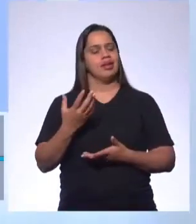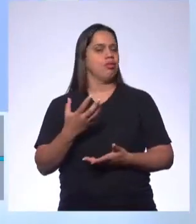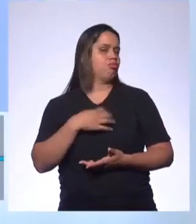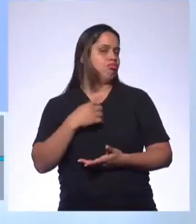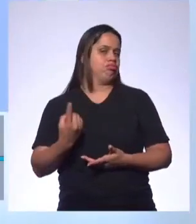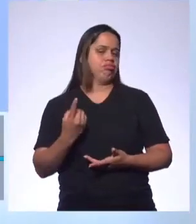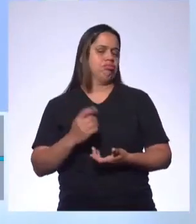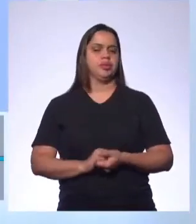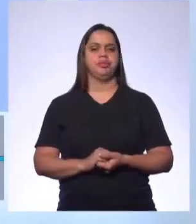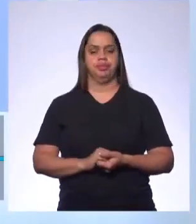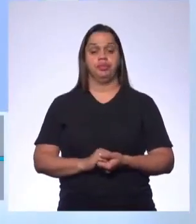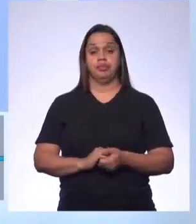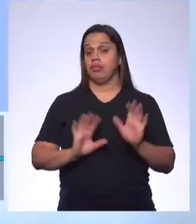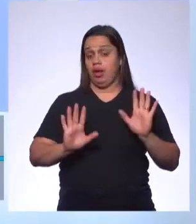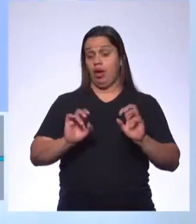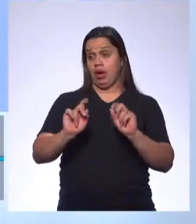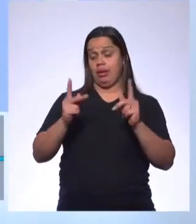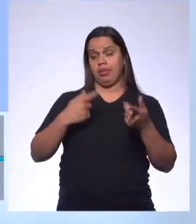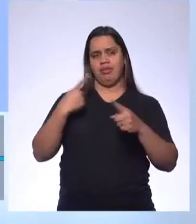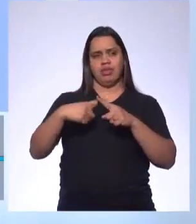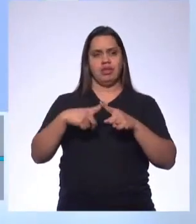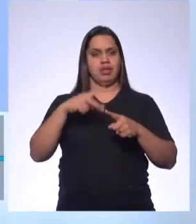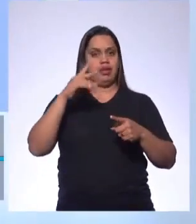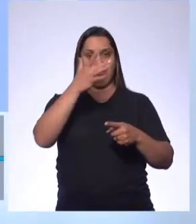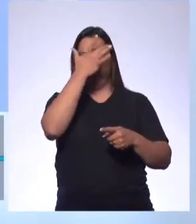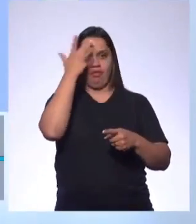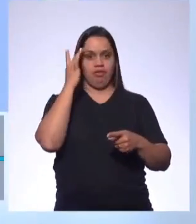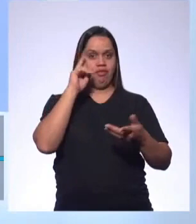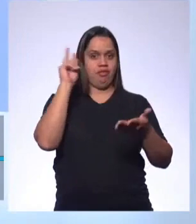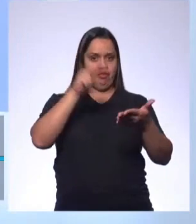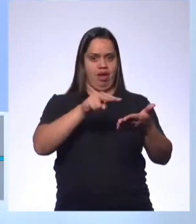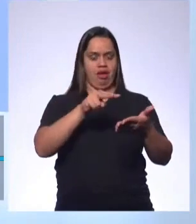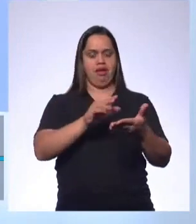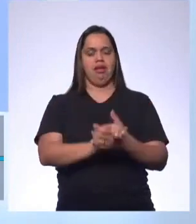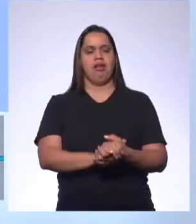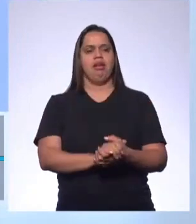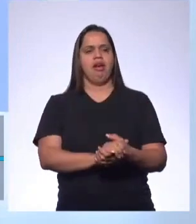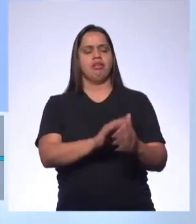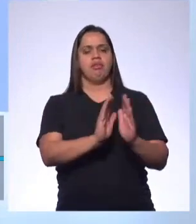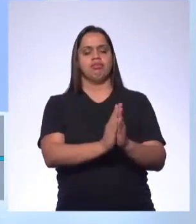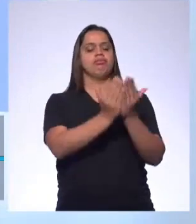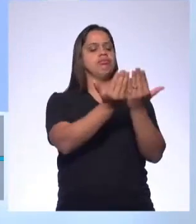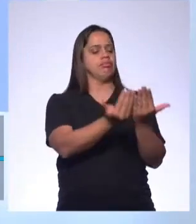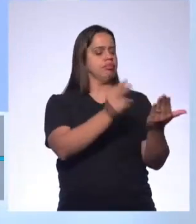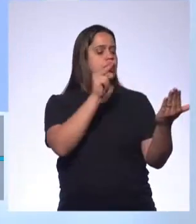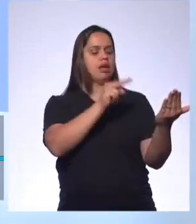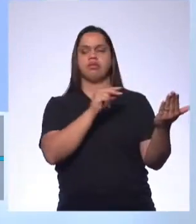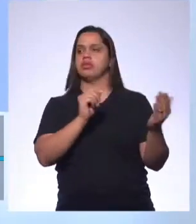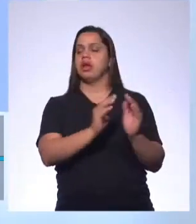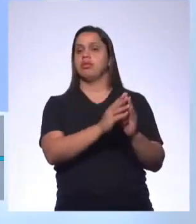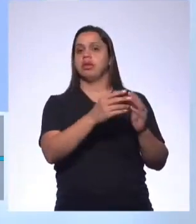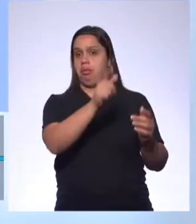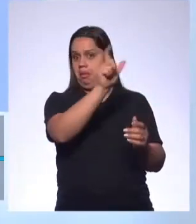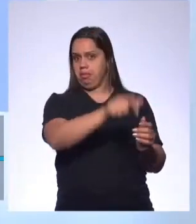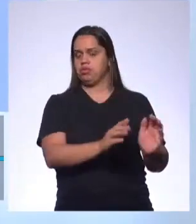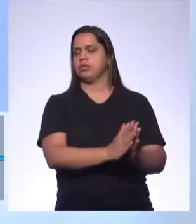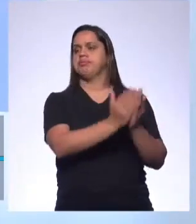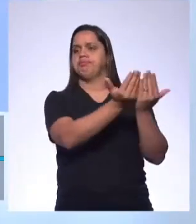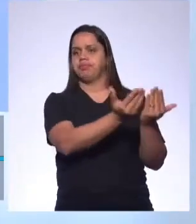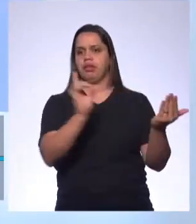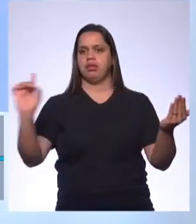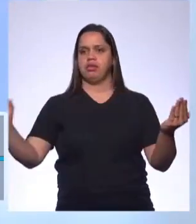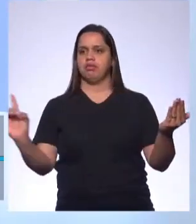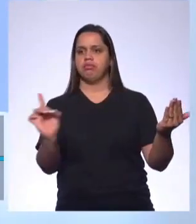Porque quando você olha para alguém lendo um livro, a imagem de alguém com um livro nas mãos é sempre uma imagem um tanto